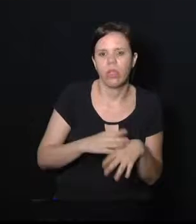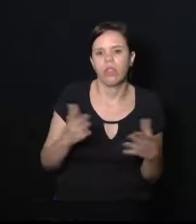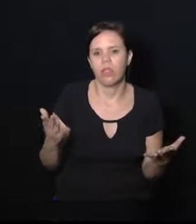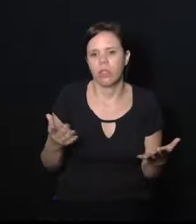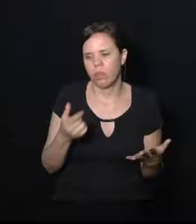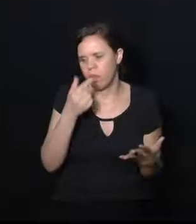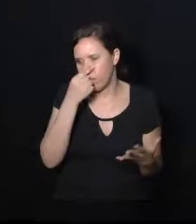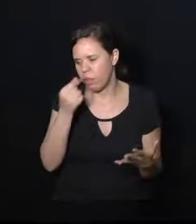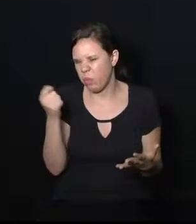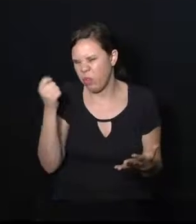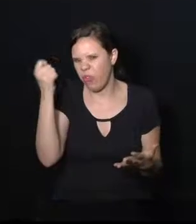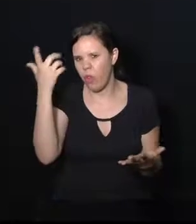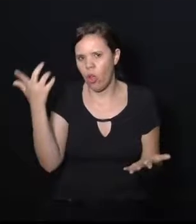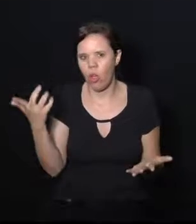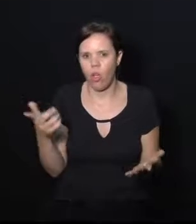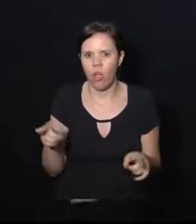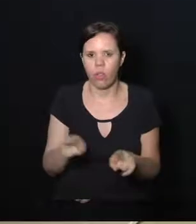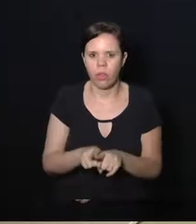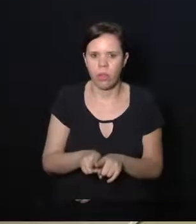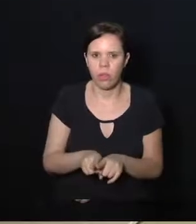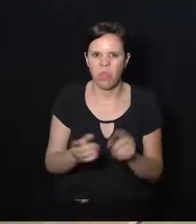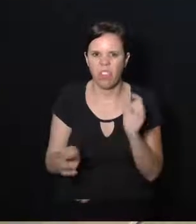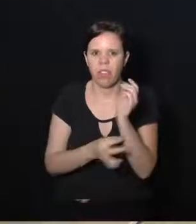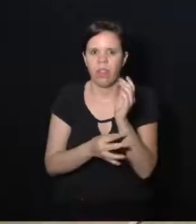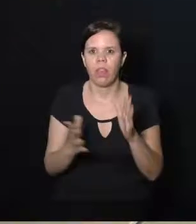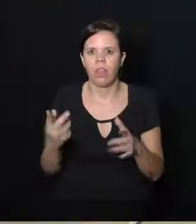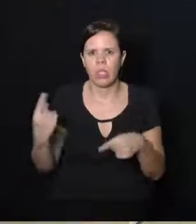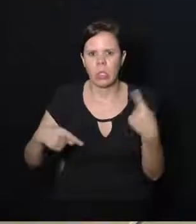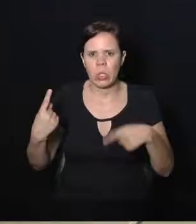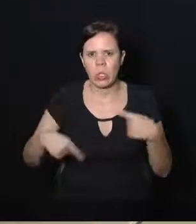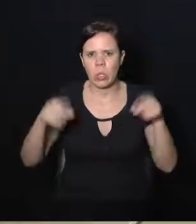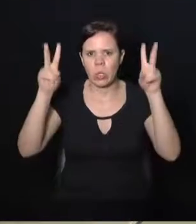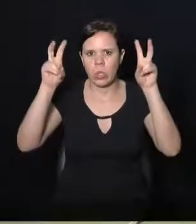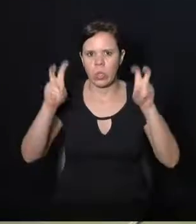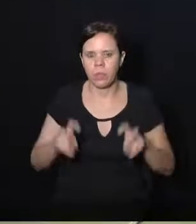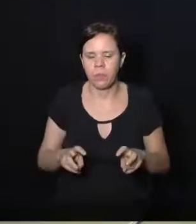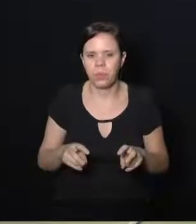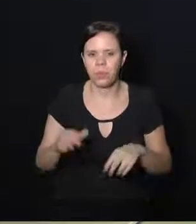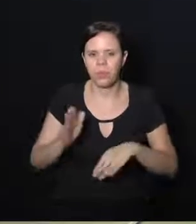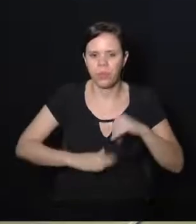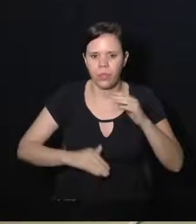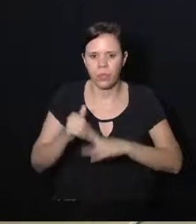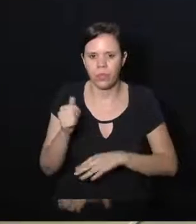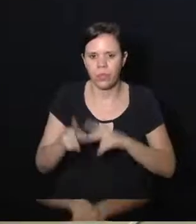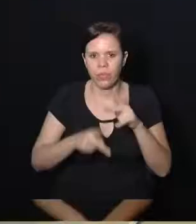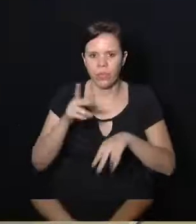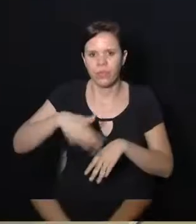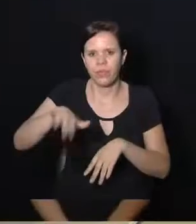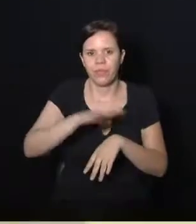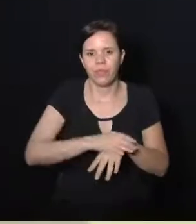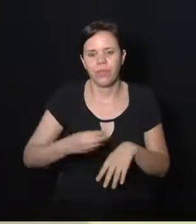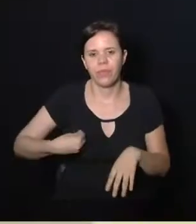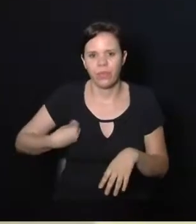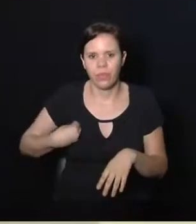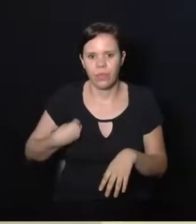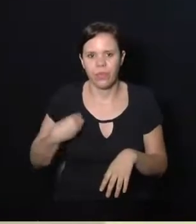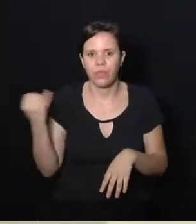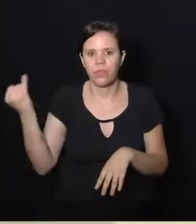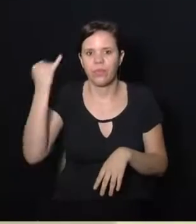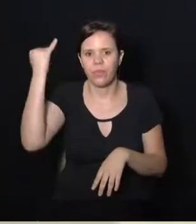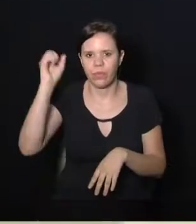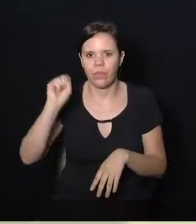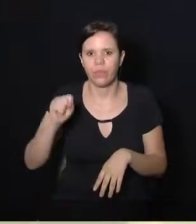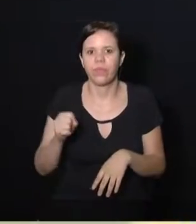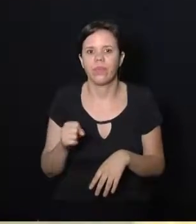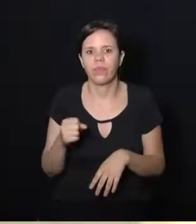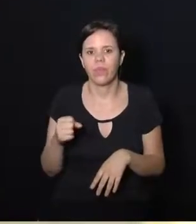gripe forte ou mesmo com um quadro de dengue. A discussão sobre o tema entre os profissionais e a população presente foi muito importante,